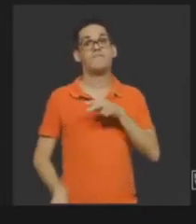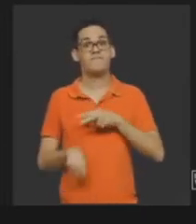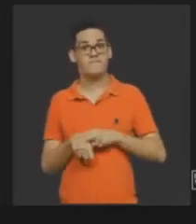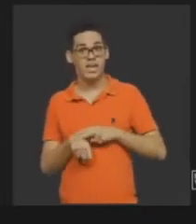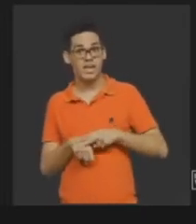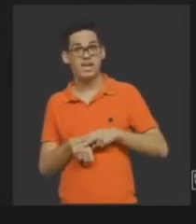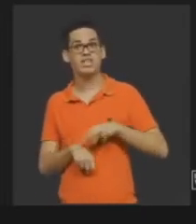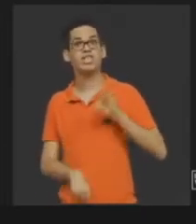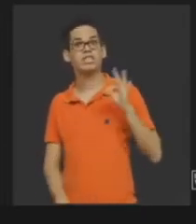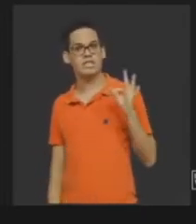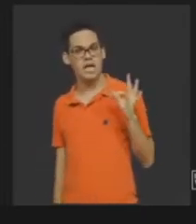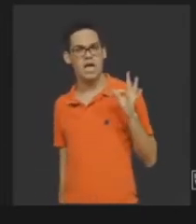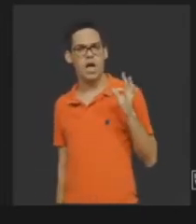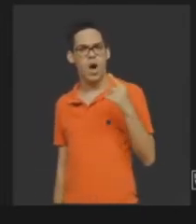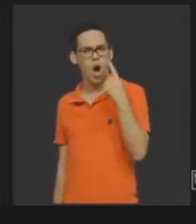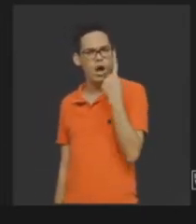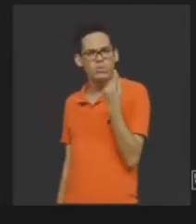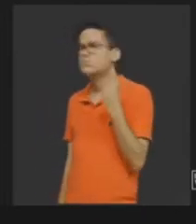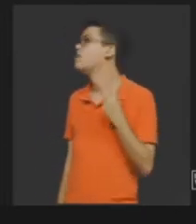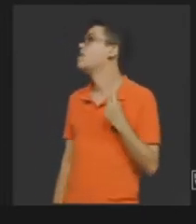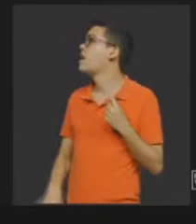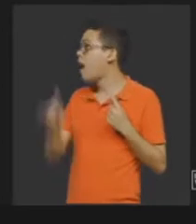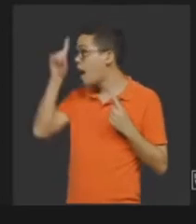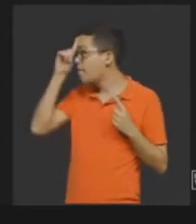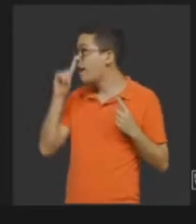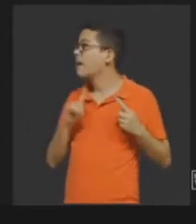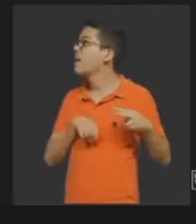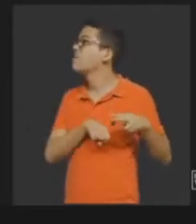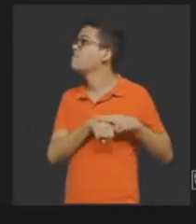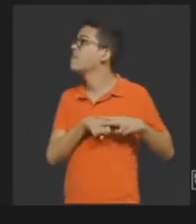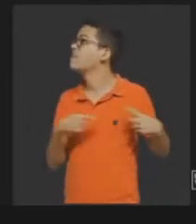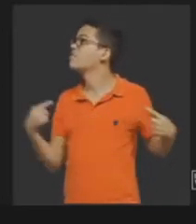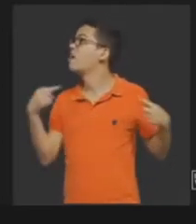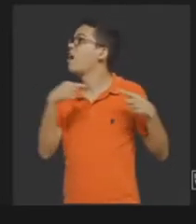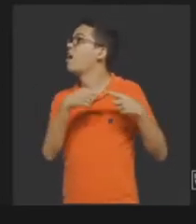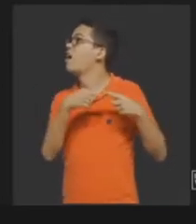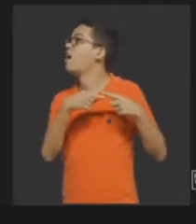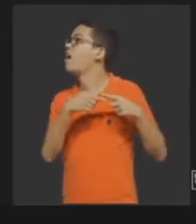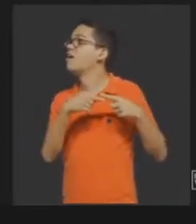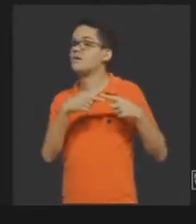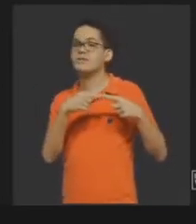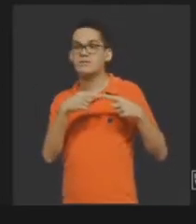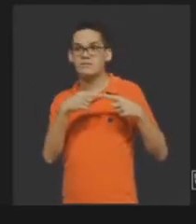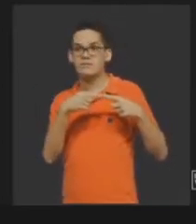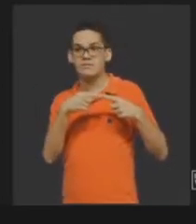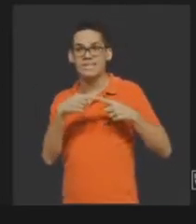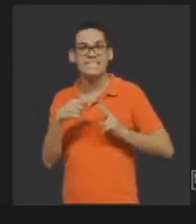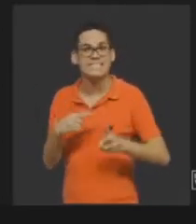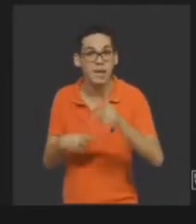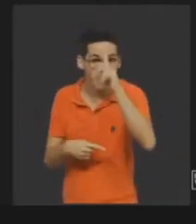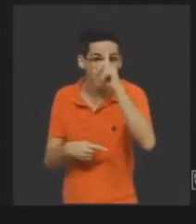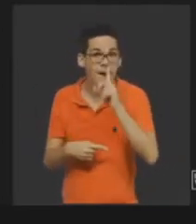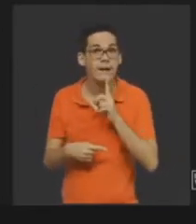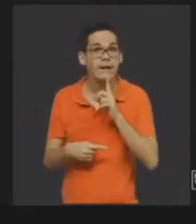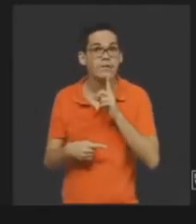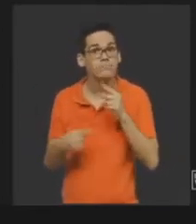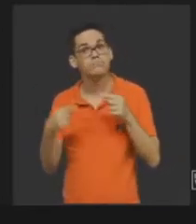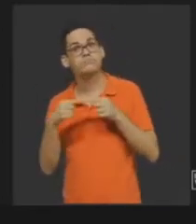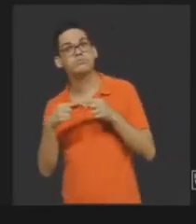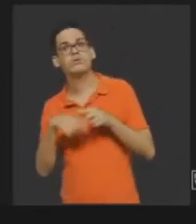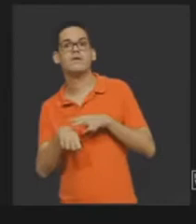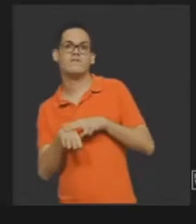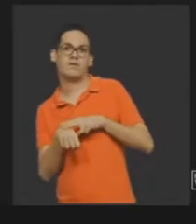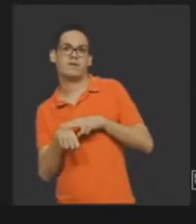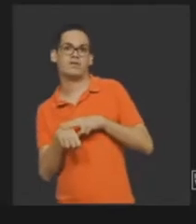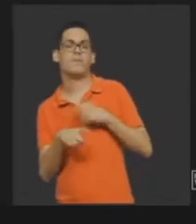timina. Localiza só um aí, uma amarela e uma verde. Repara que toda vez que tiver o amarelo, ele sempre está ligado no verde. Por